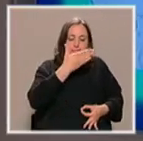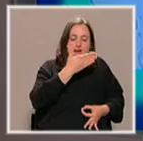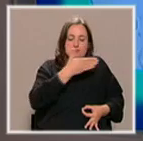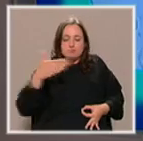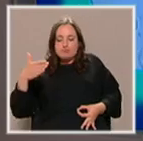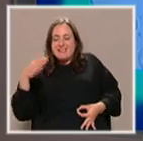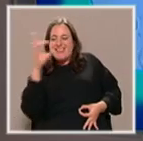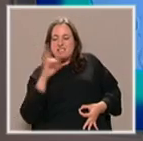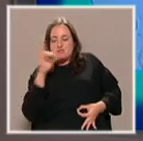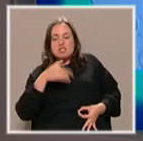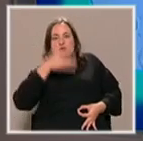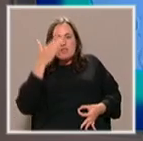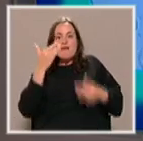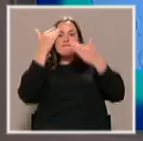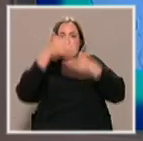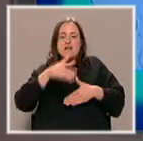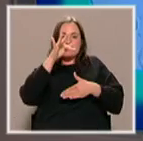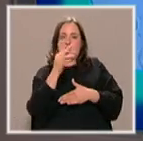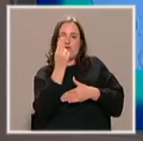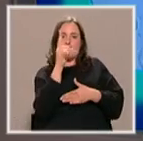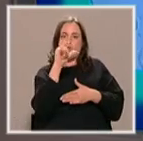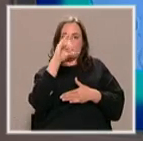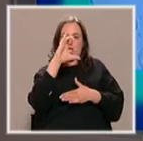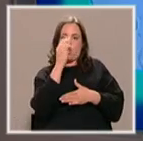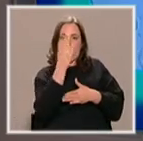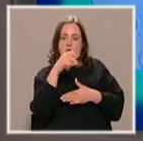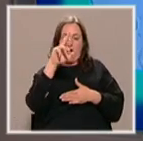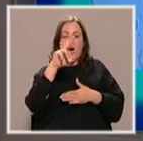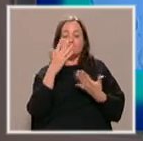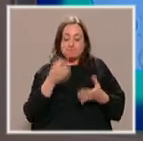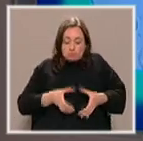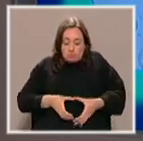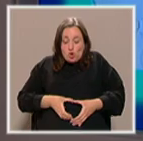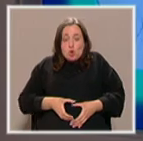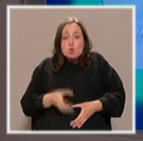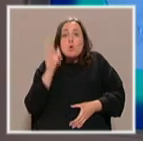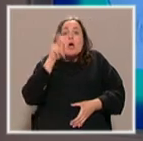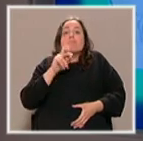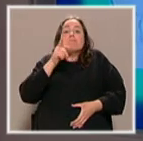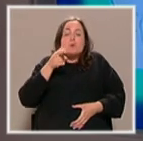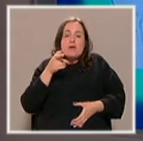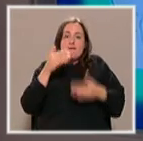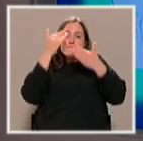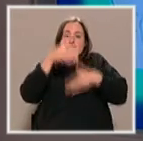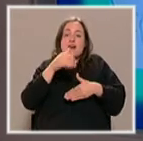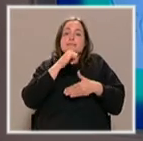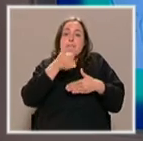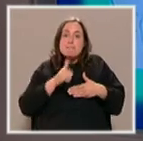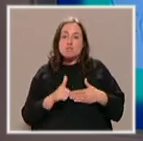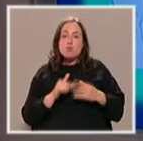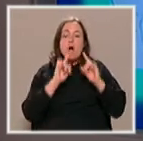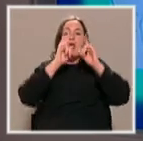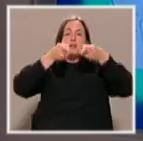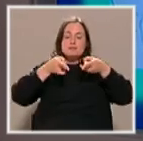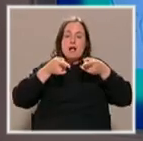vai decorrer a fase folicular, enquanto que no útero vão decorrer a fase menstrual,